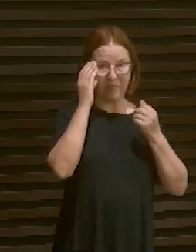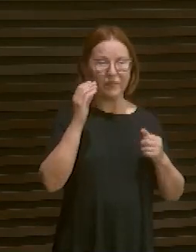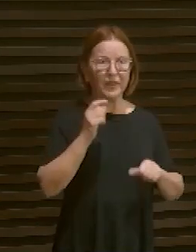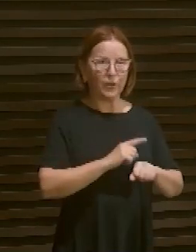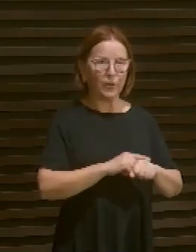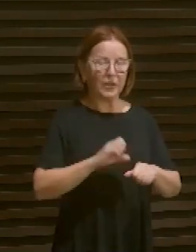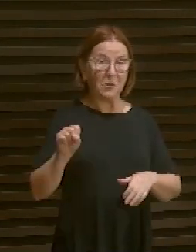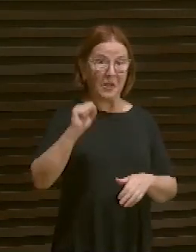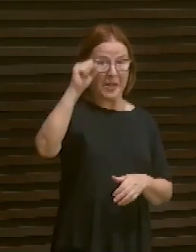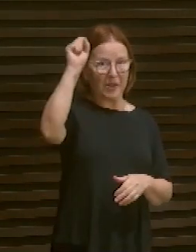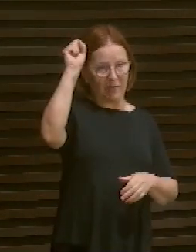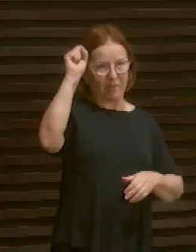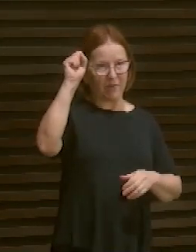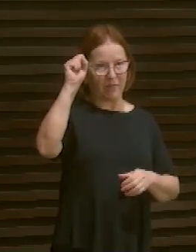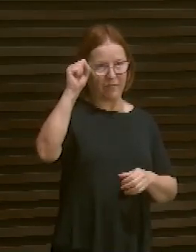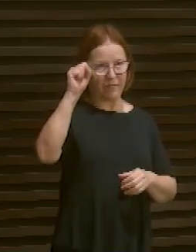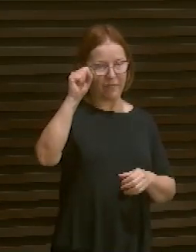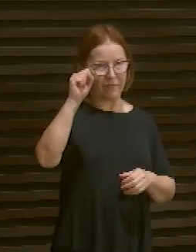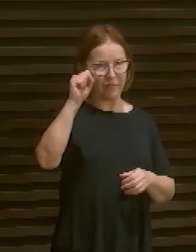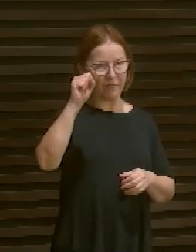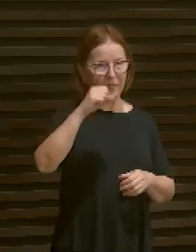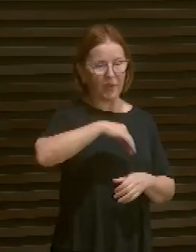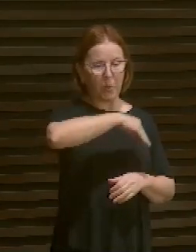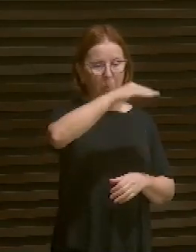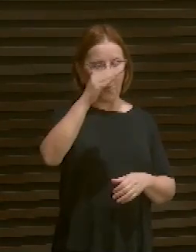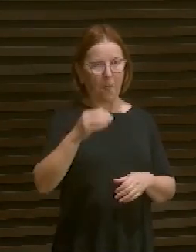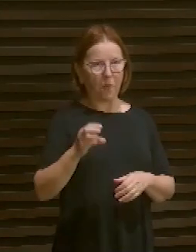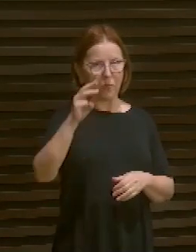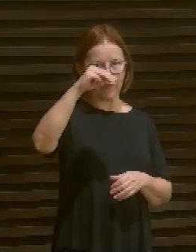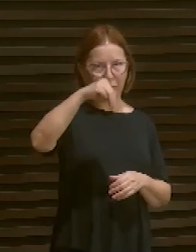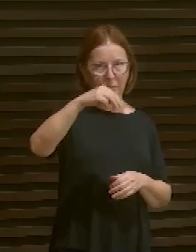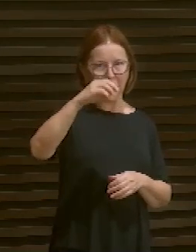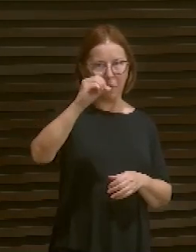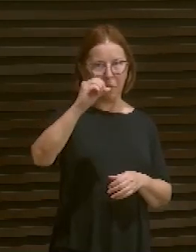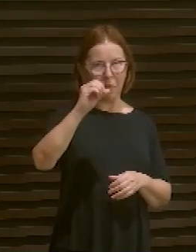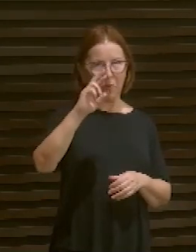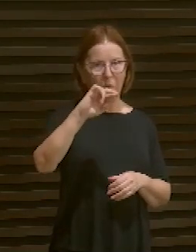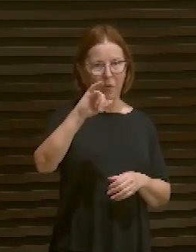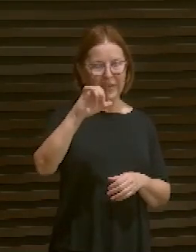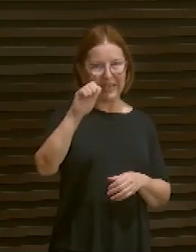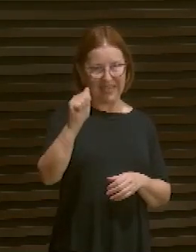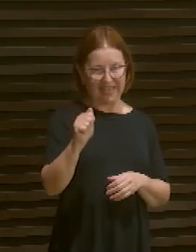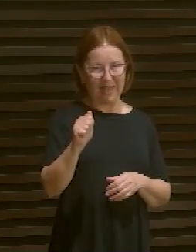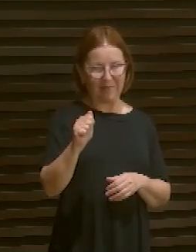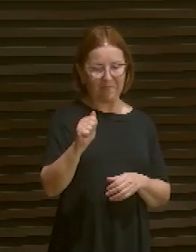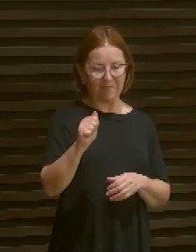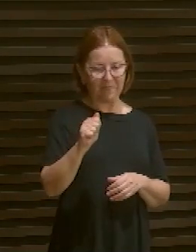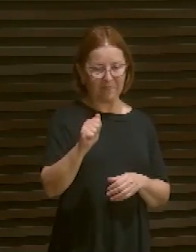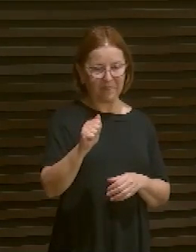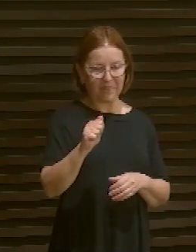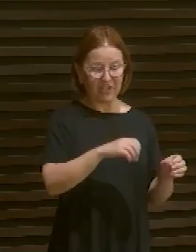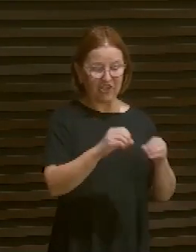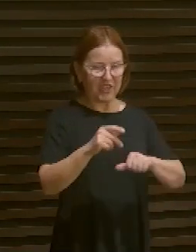foi retirado do Monte Moriá, aquelas pedras, e foram colocadas lá, magníficas. nós